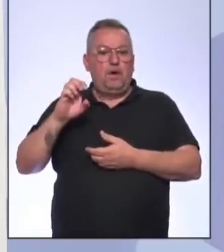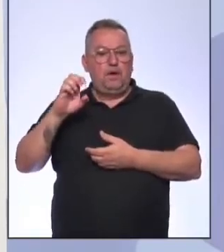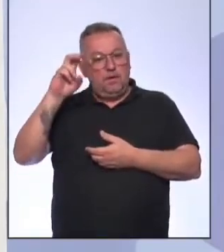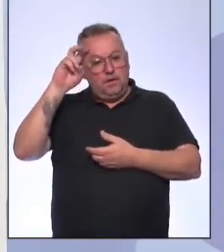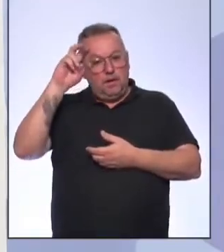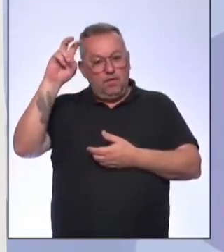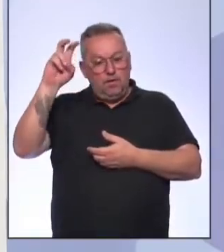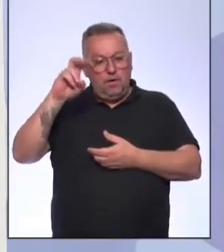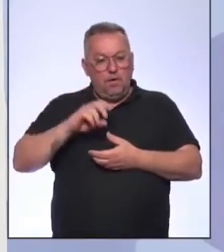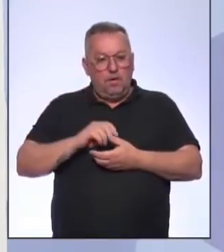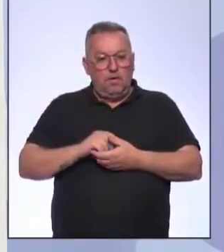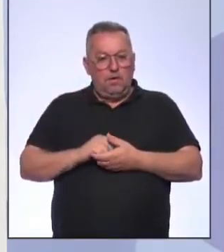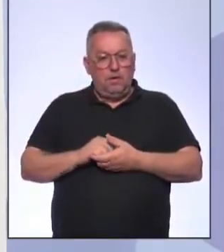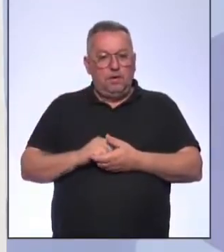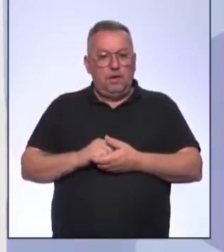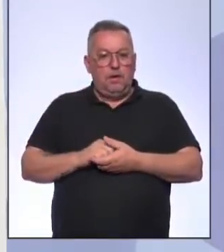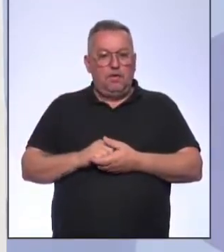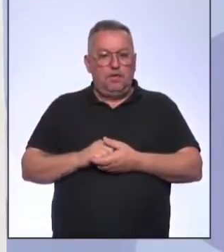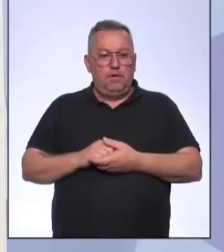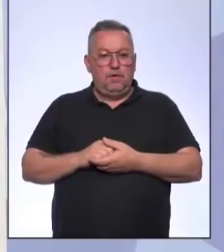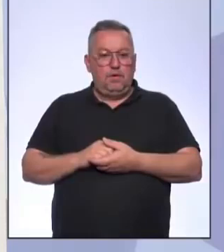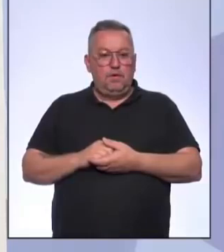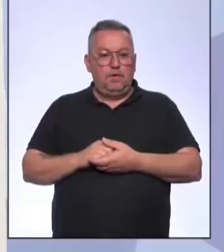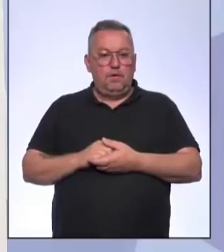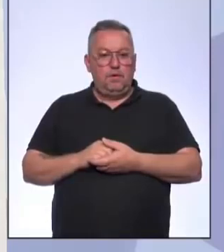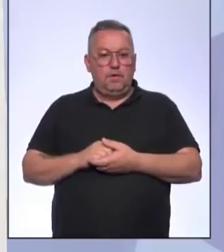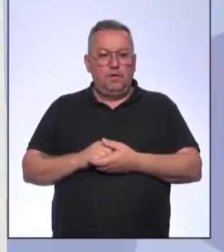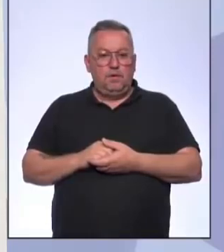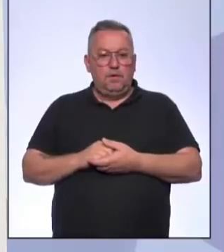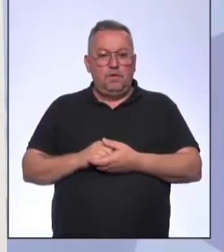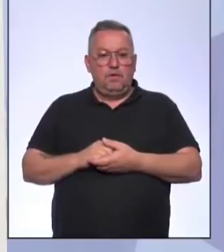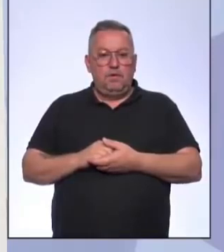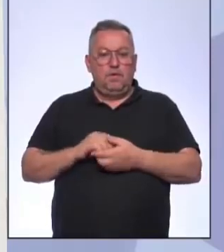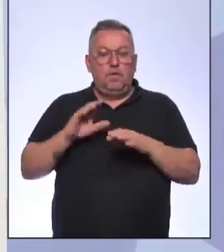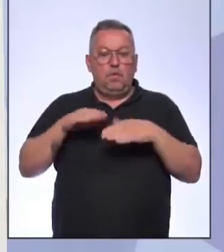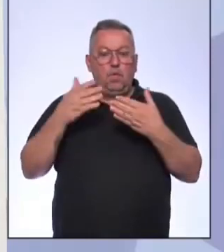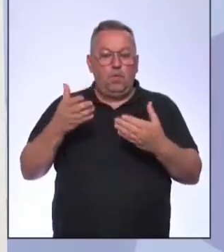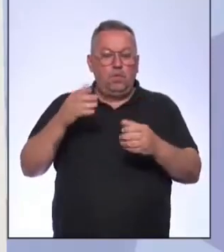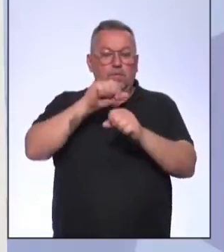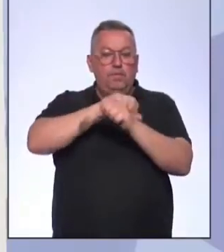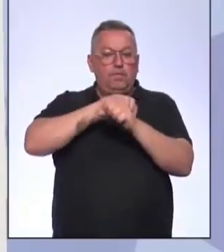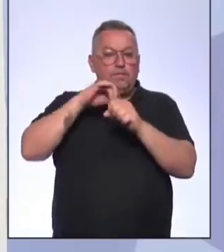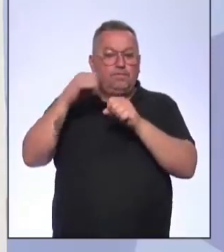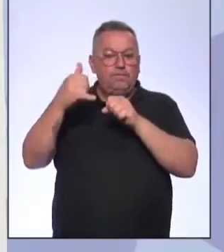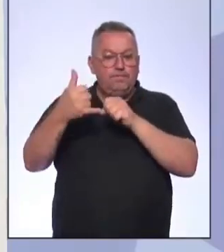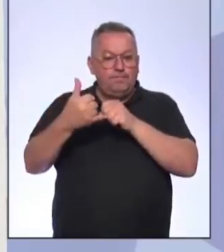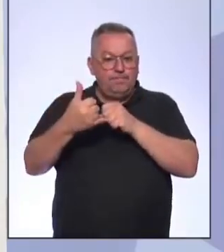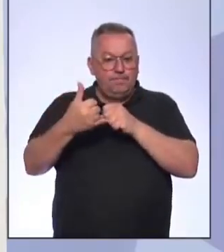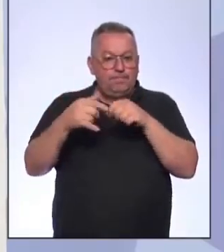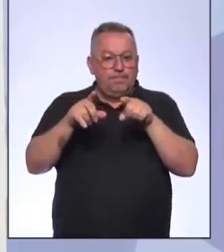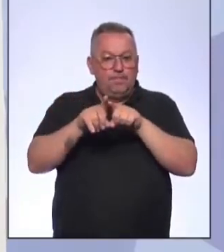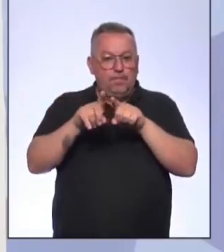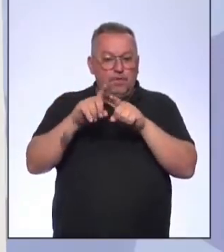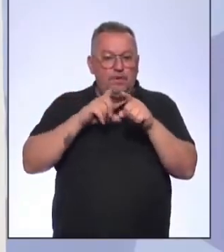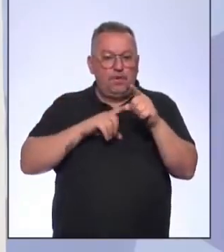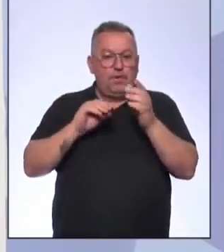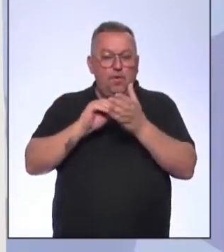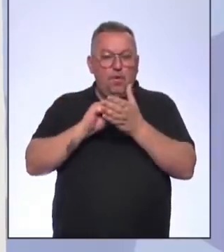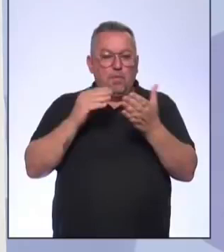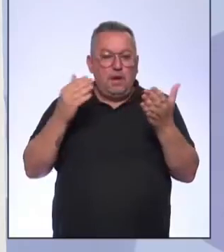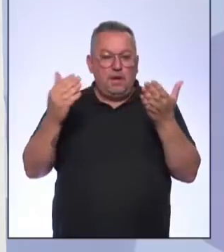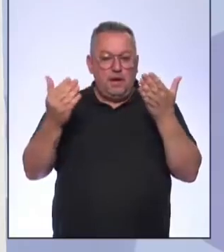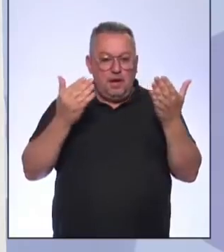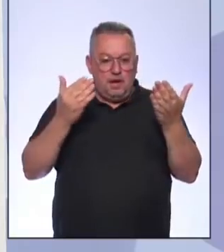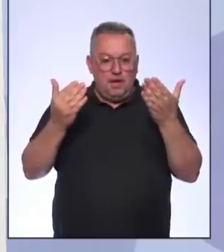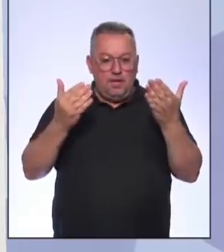mais inteligente, more intelligent. Então, quando a gente tem adjetivos longos e a gente quiser comparar